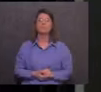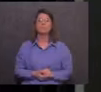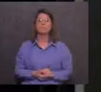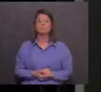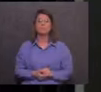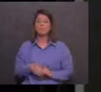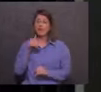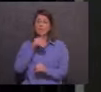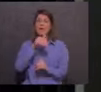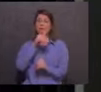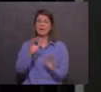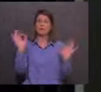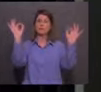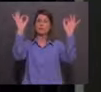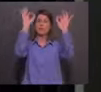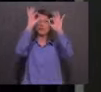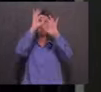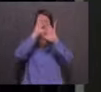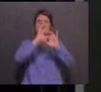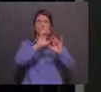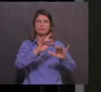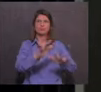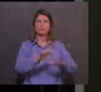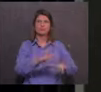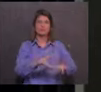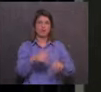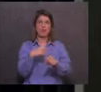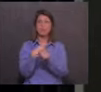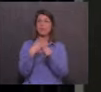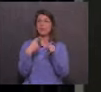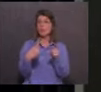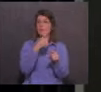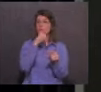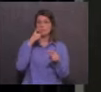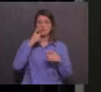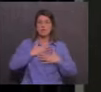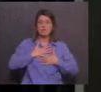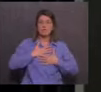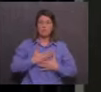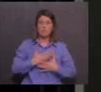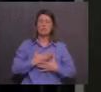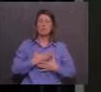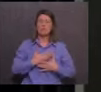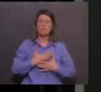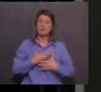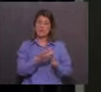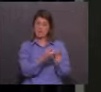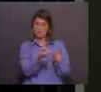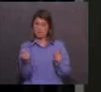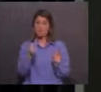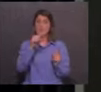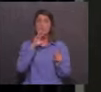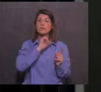Recebereis o dom do Espírito Santo, porque a promessa desse dom é para vós, para os vossos